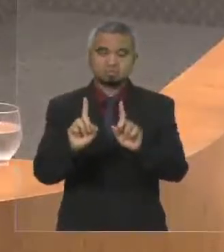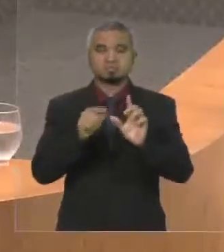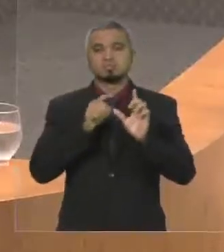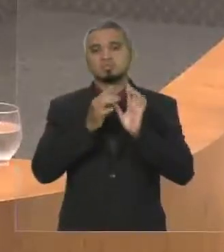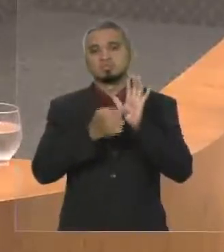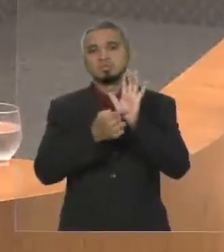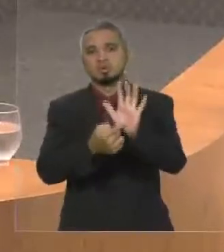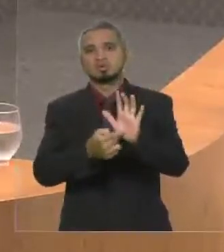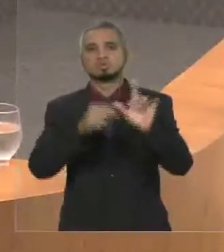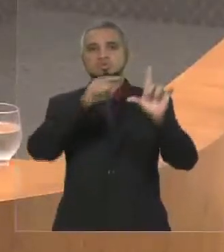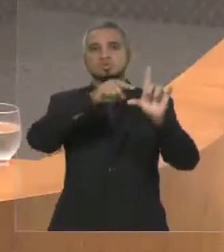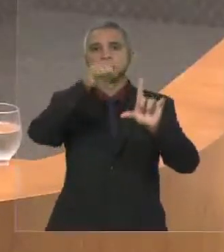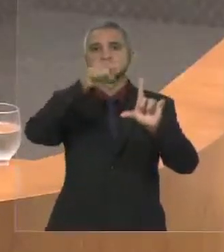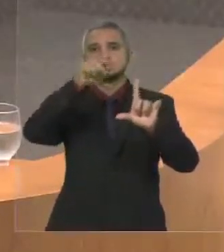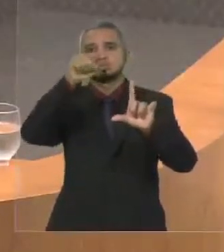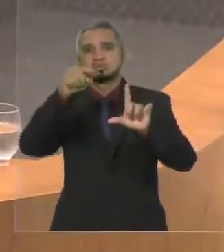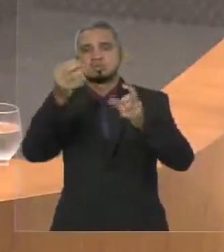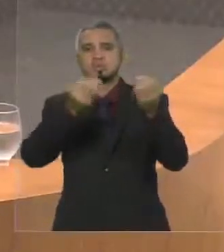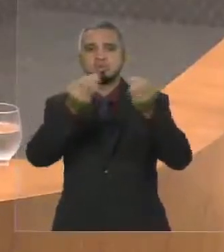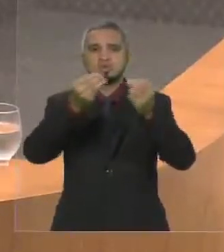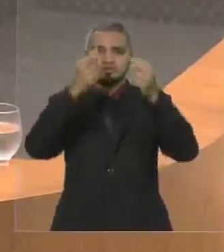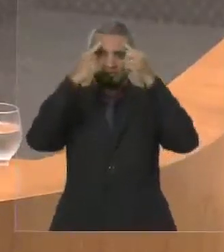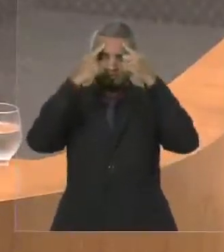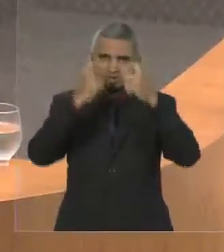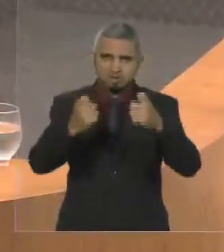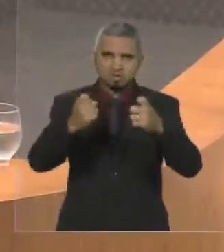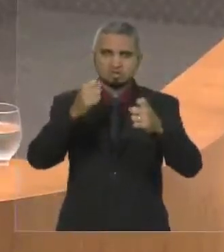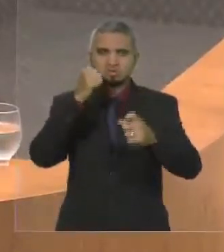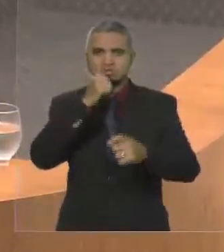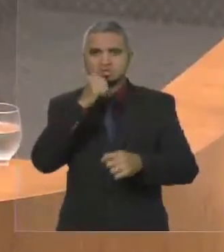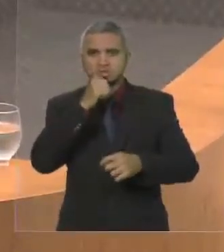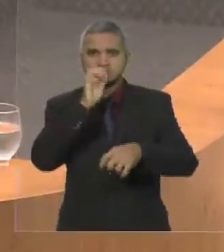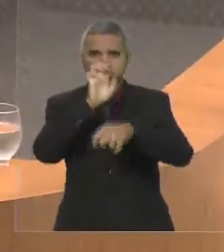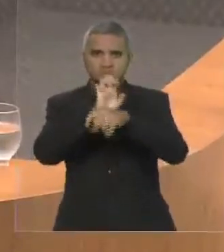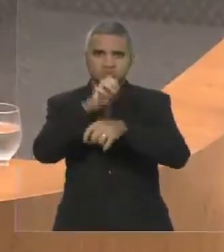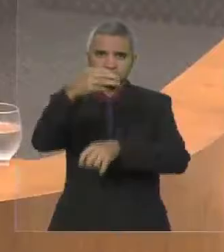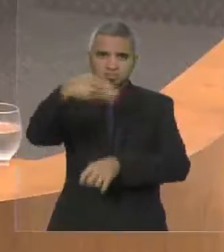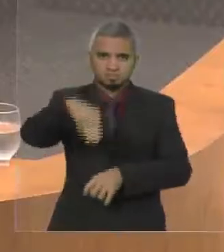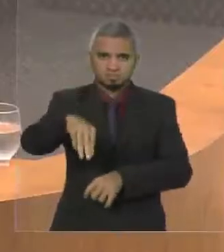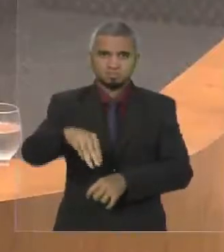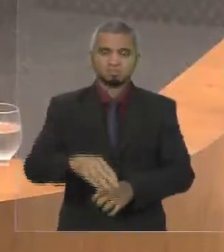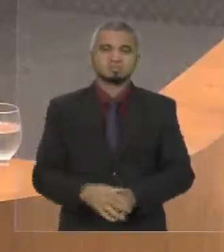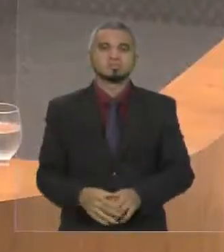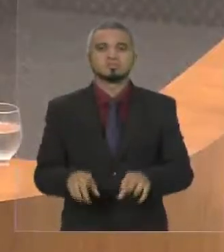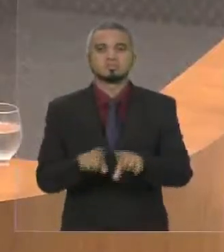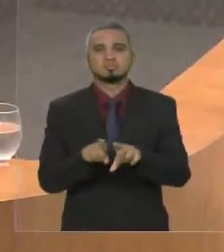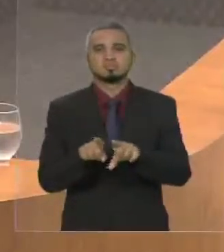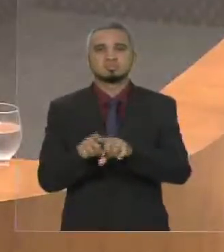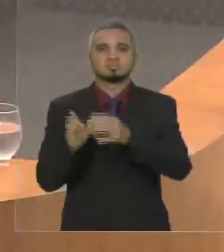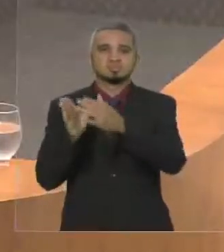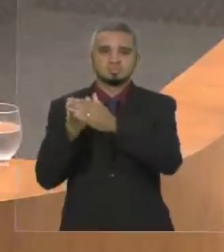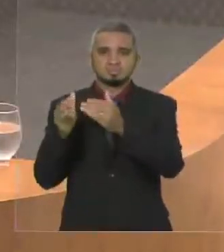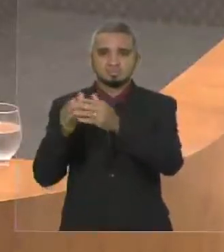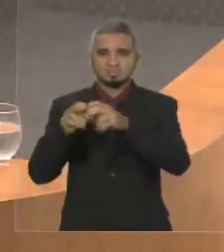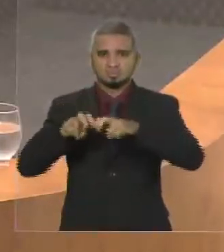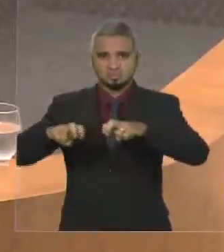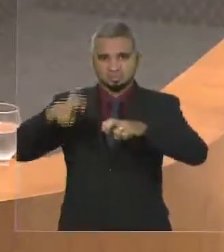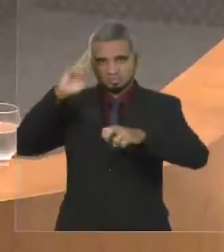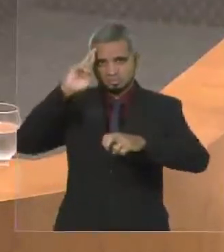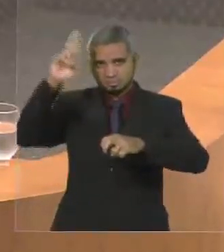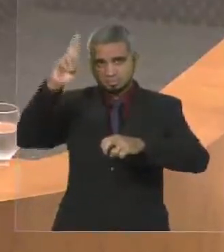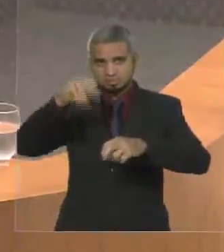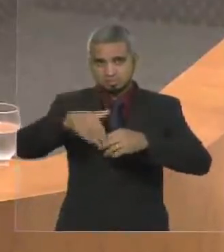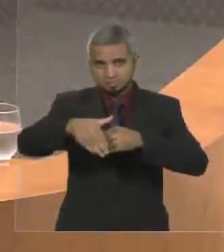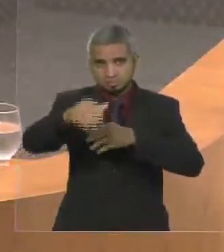realmente da situação da mulher, da violência da mulher aqui no estado do Maranhão. pedimos aqui à mesa que o dia 9 agora